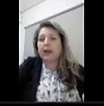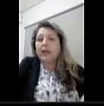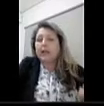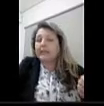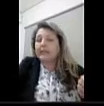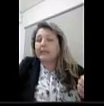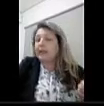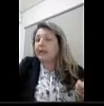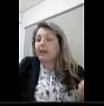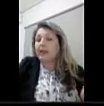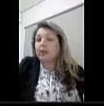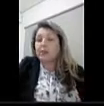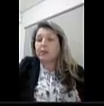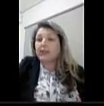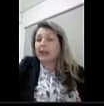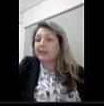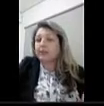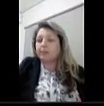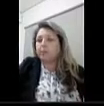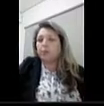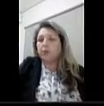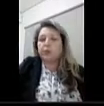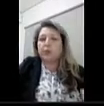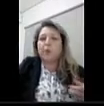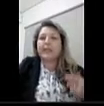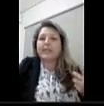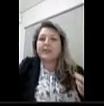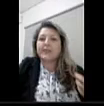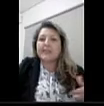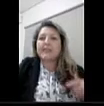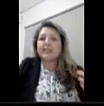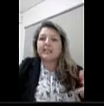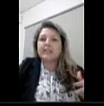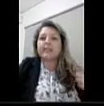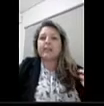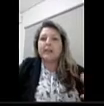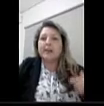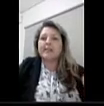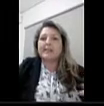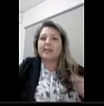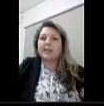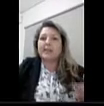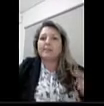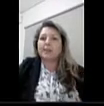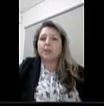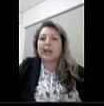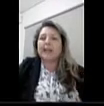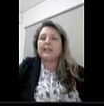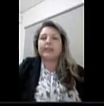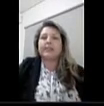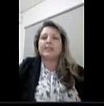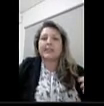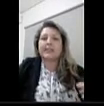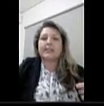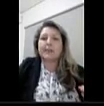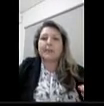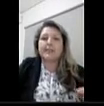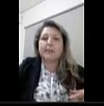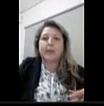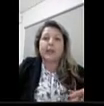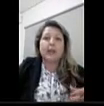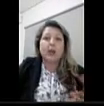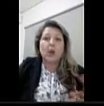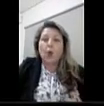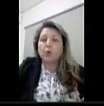legal. Tem um resultado muito bom, porque às vezes a criança fica fazendo a mesma jogada várias vezes, sem